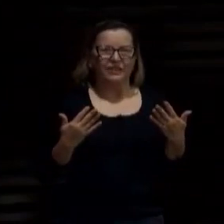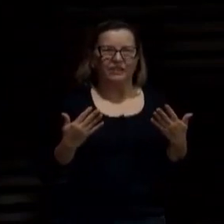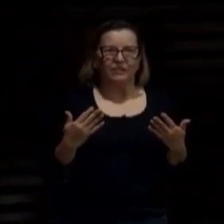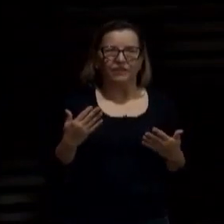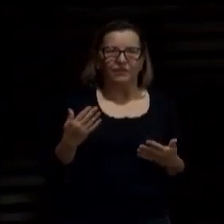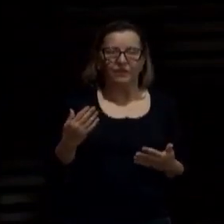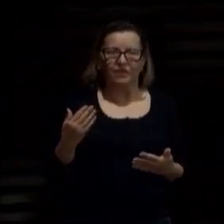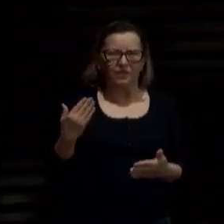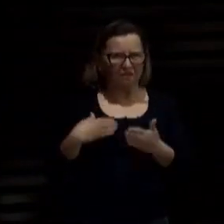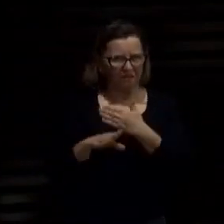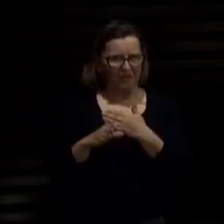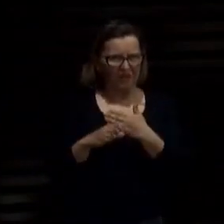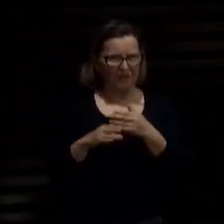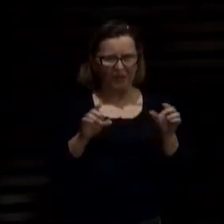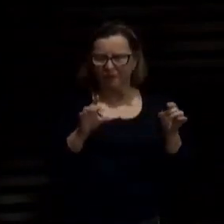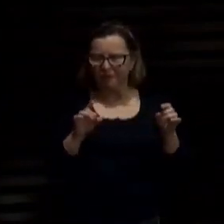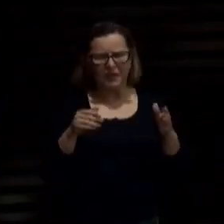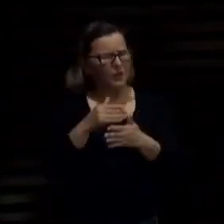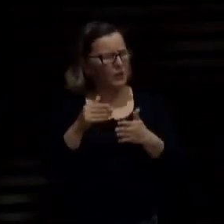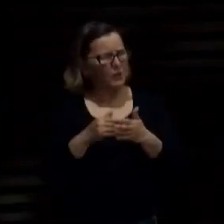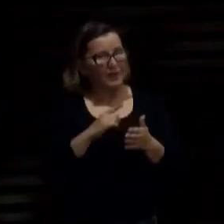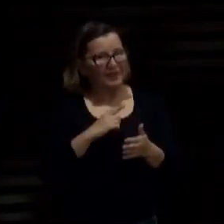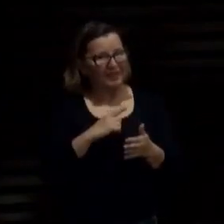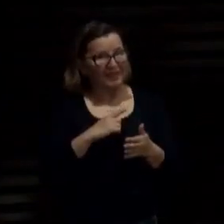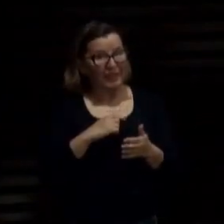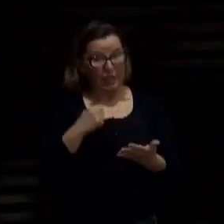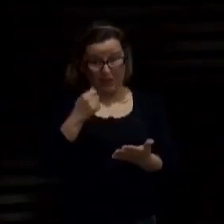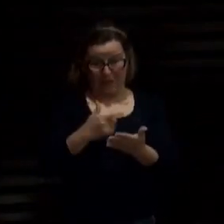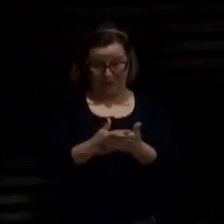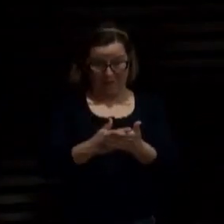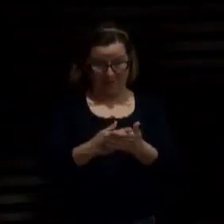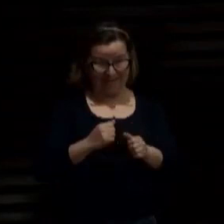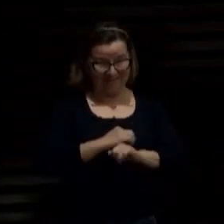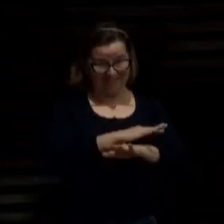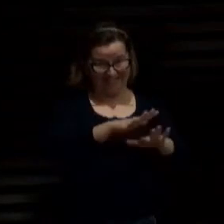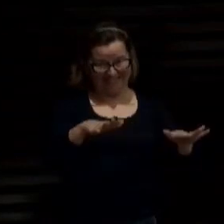vai, vende tudo o que tem e compra aquele campo.